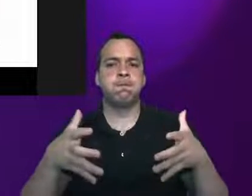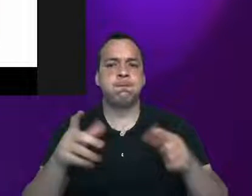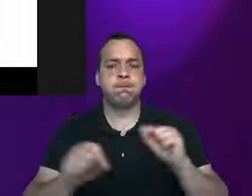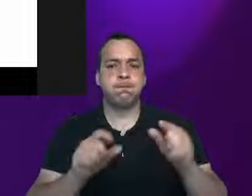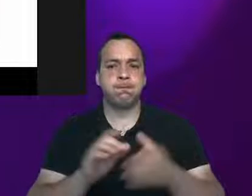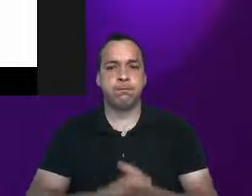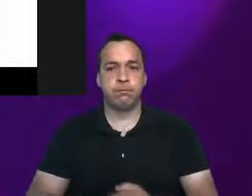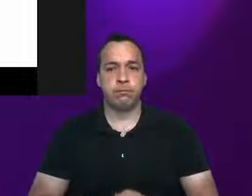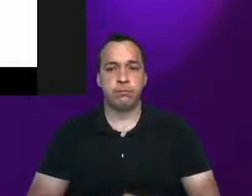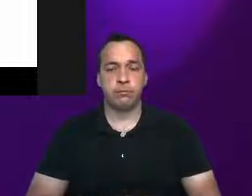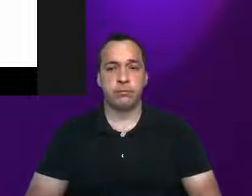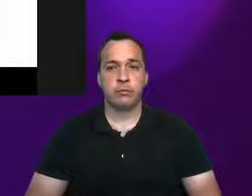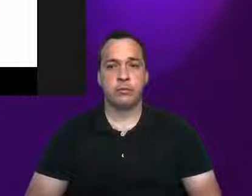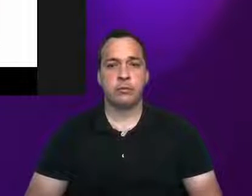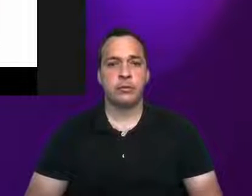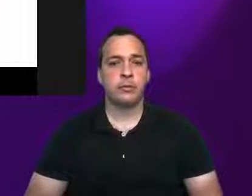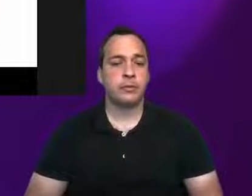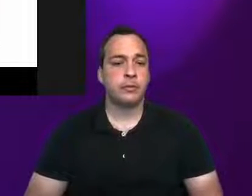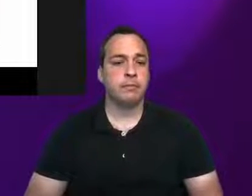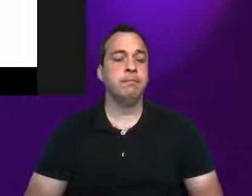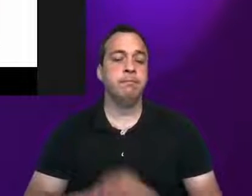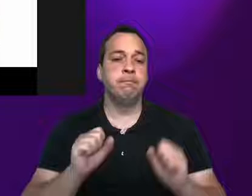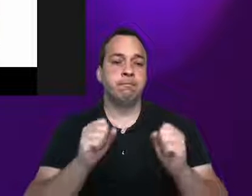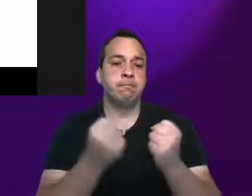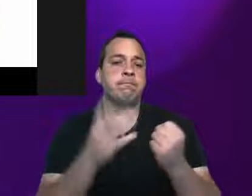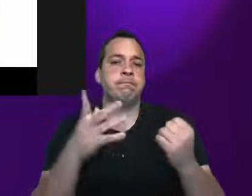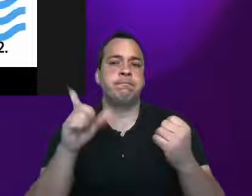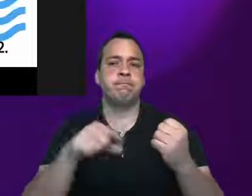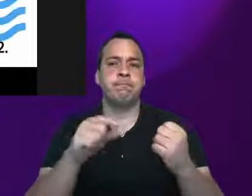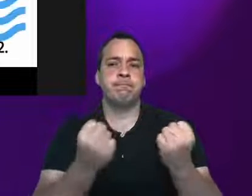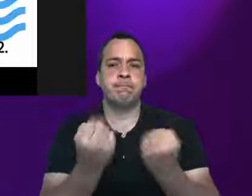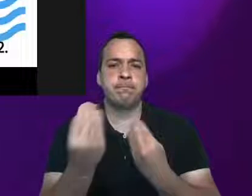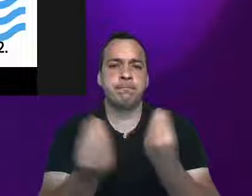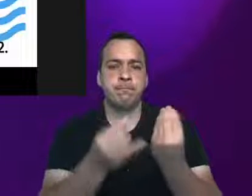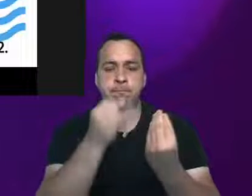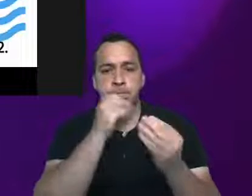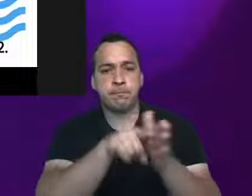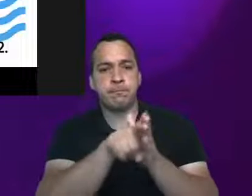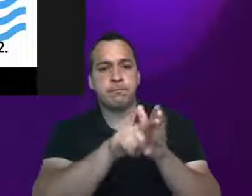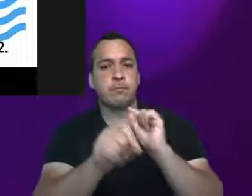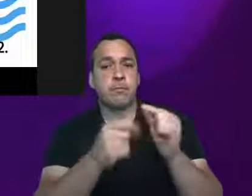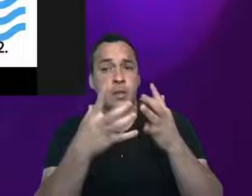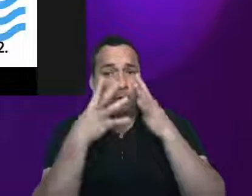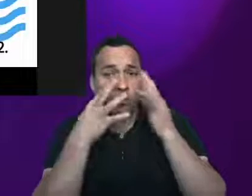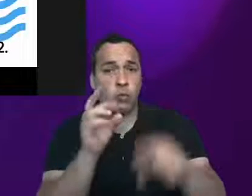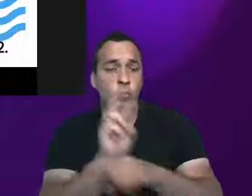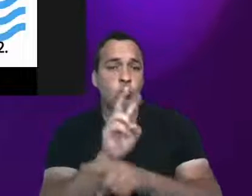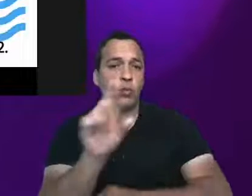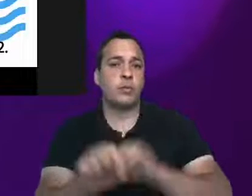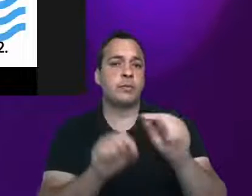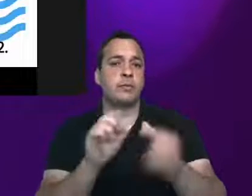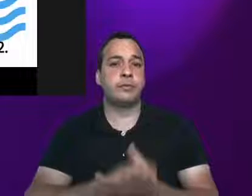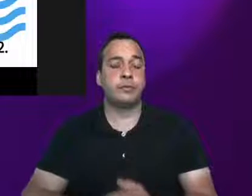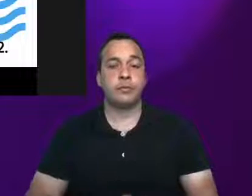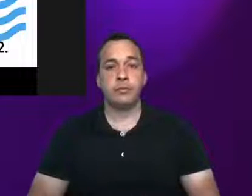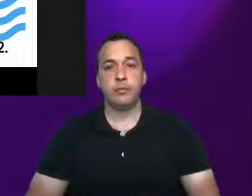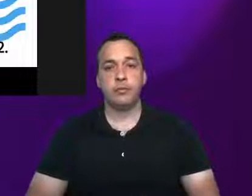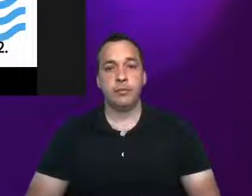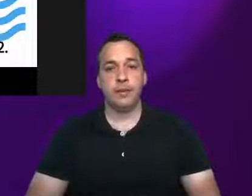está hipovolêmico. É mais um dado a ser avaliado com o point of care. Agora, a gente vai falar um pouco